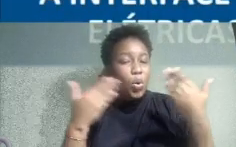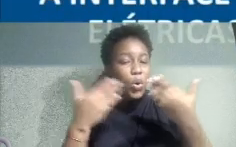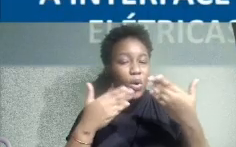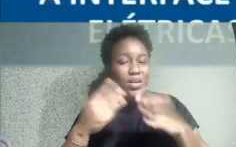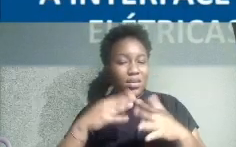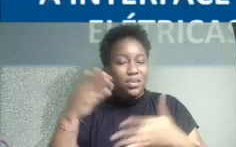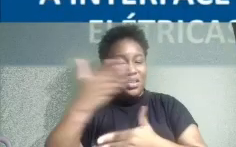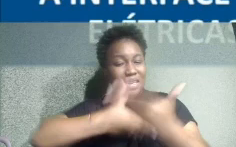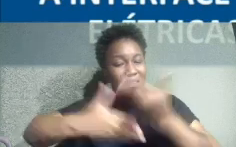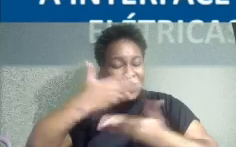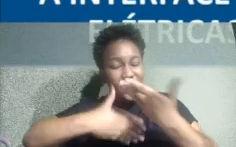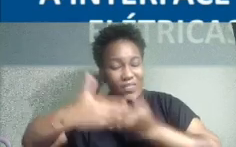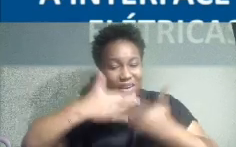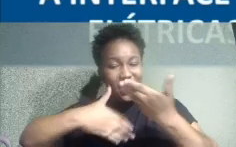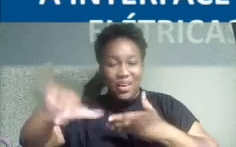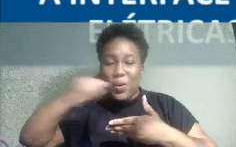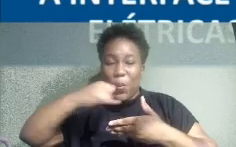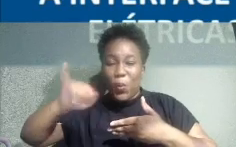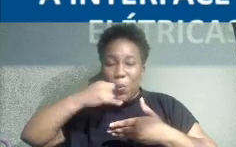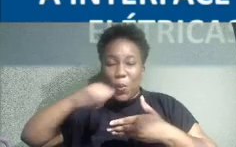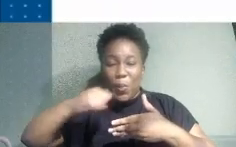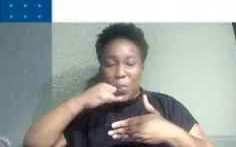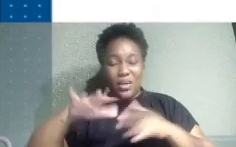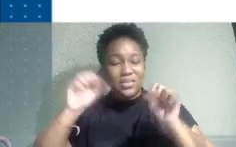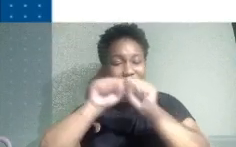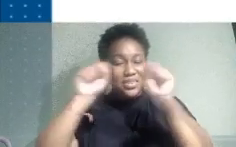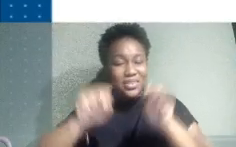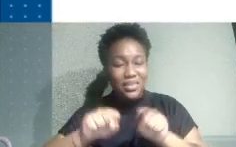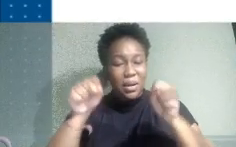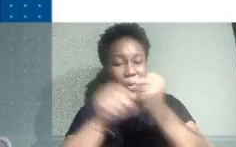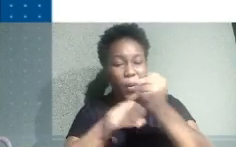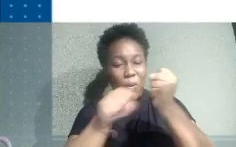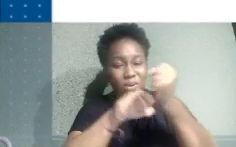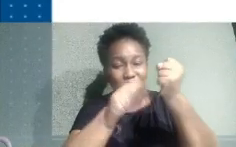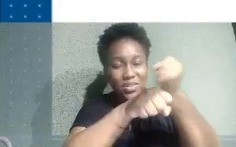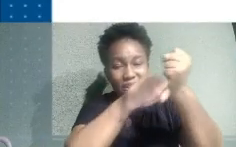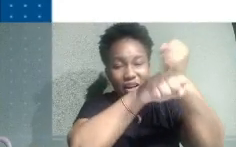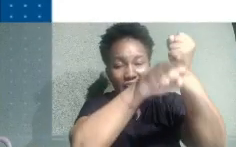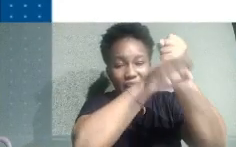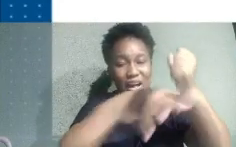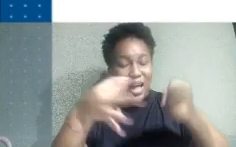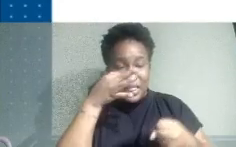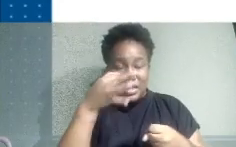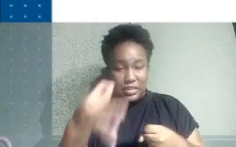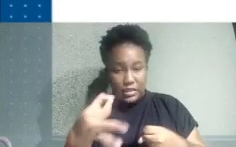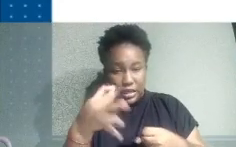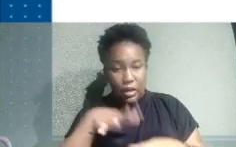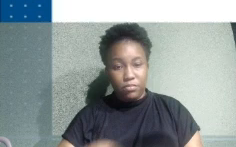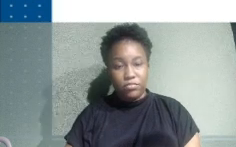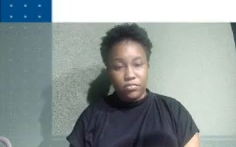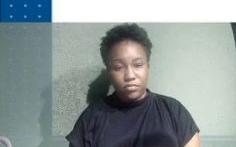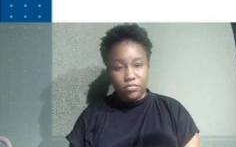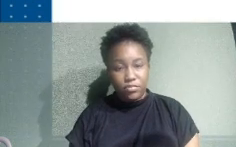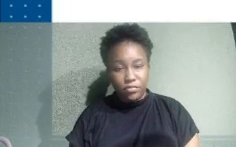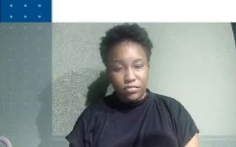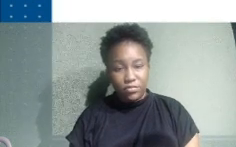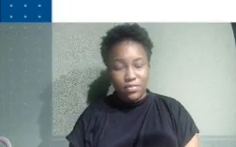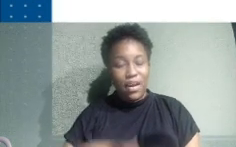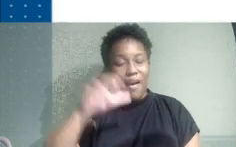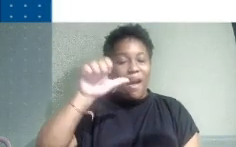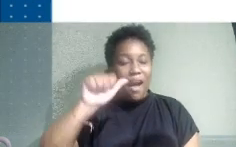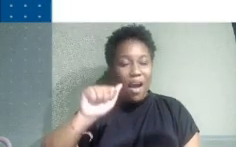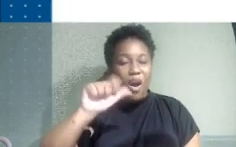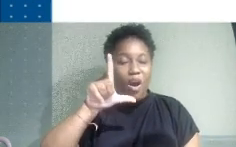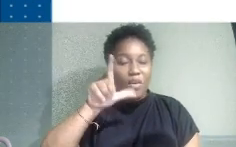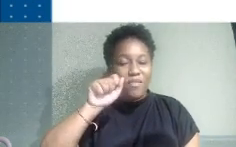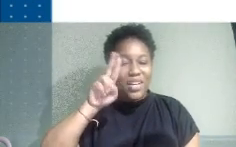componentes das instalações elétricas com o sistema construtivo. Pessoal, dá uma olhadinha aqui, ó. Se for alvenaria convencional, você vai ter